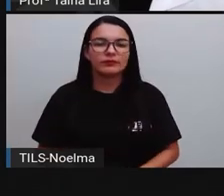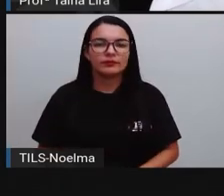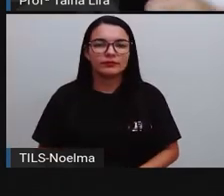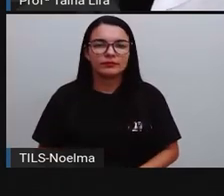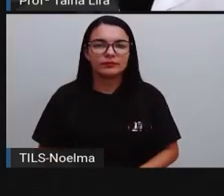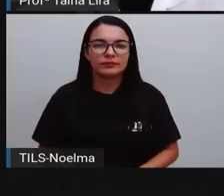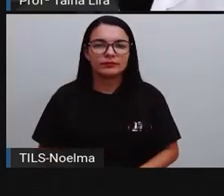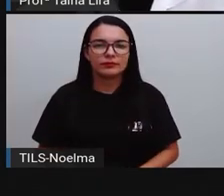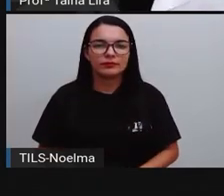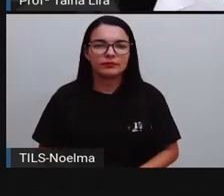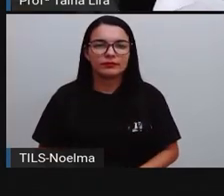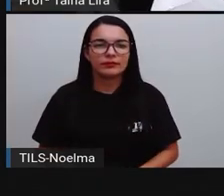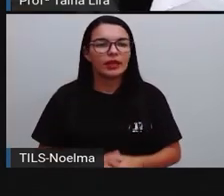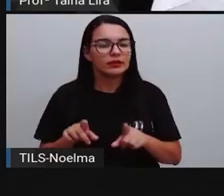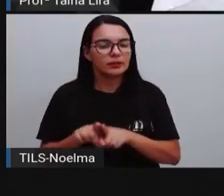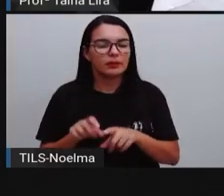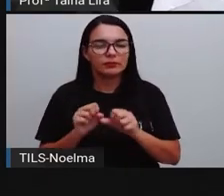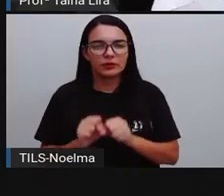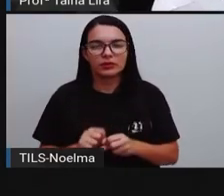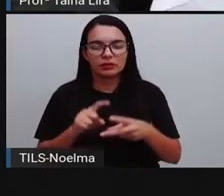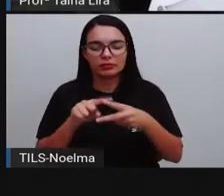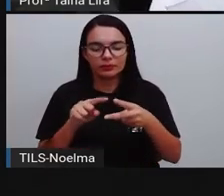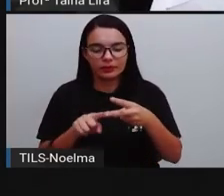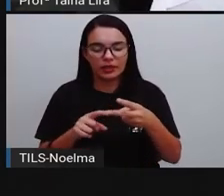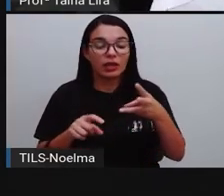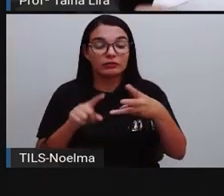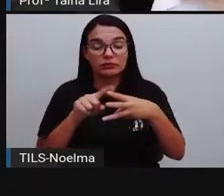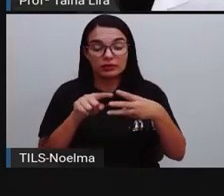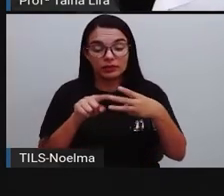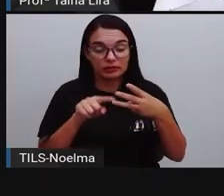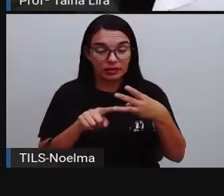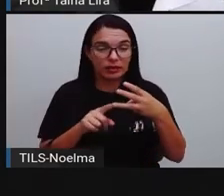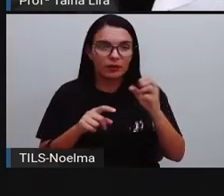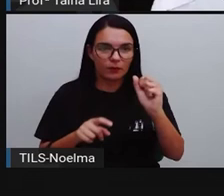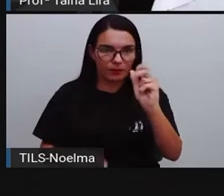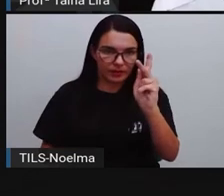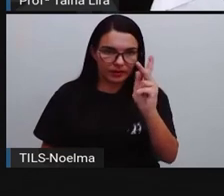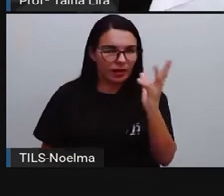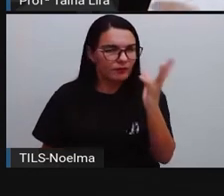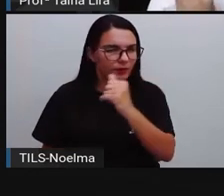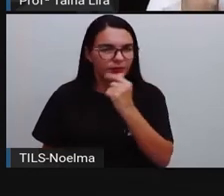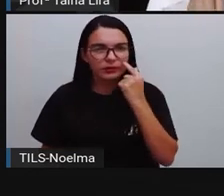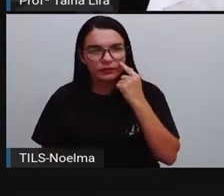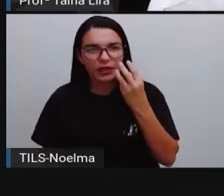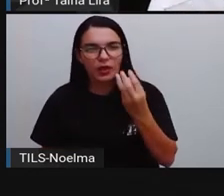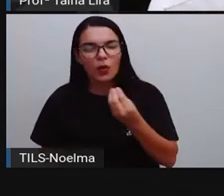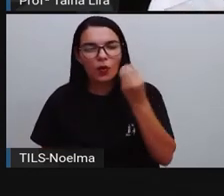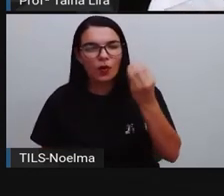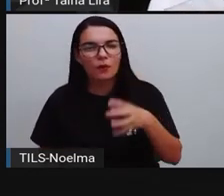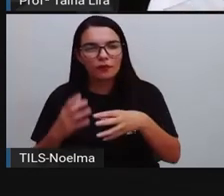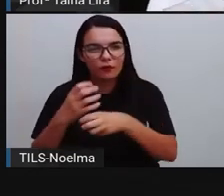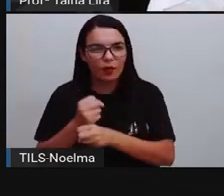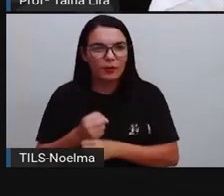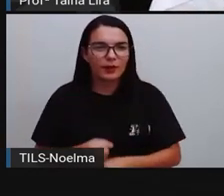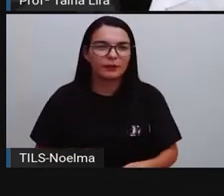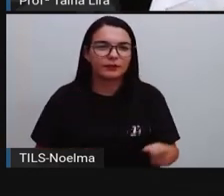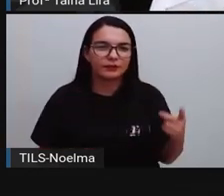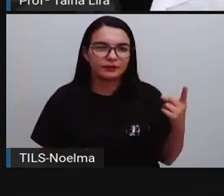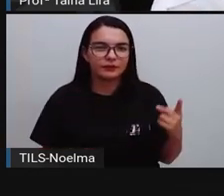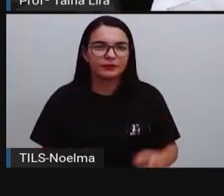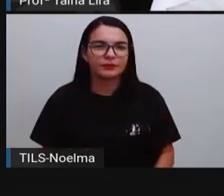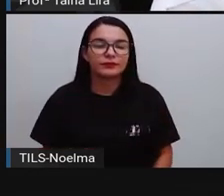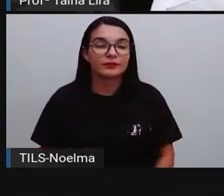algarismos a mesma coisa no início e no final Então vamos ver quais números a gente consegue informar